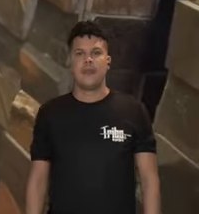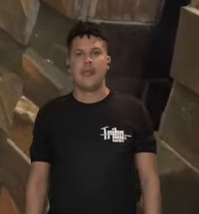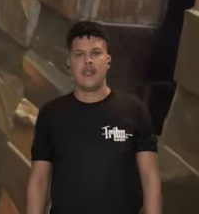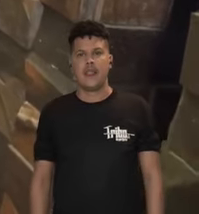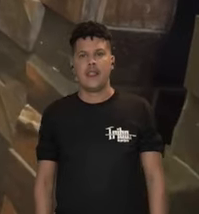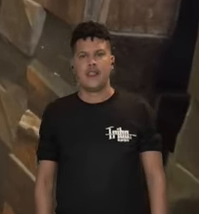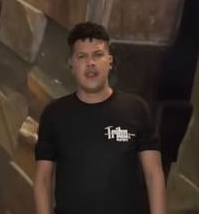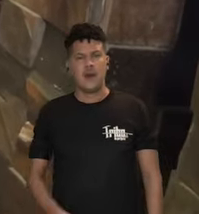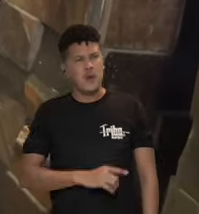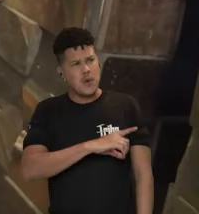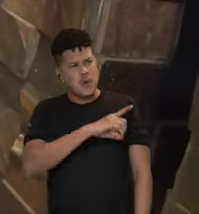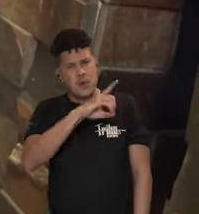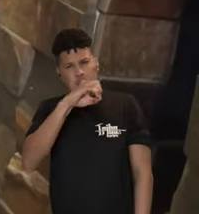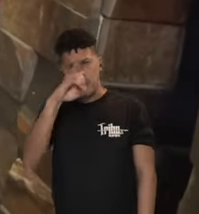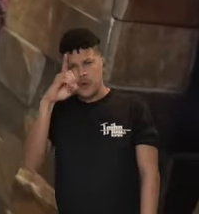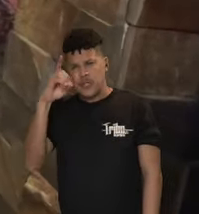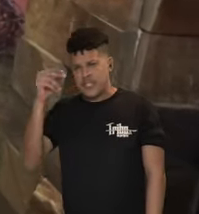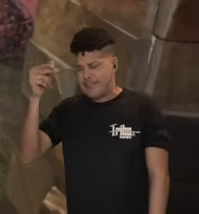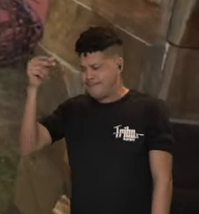Aqueles